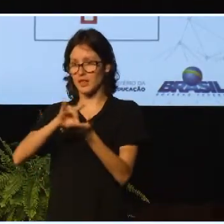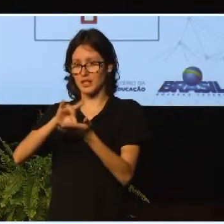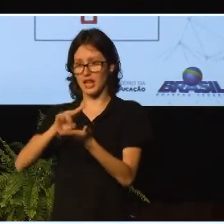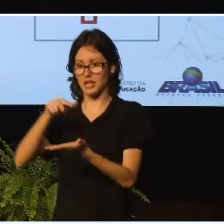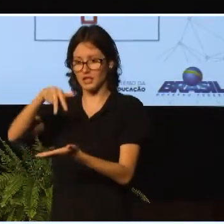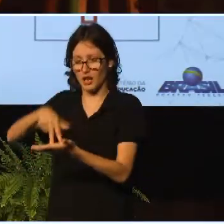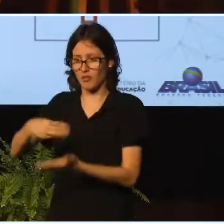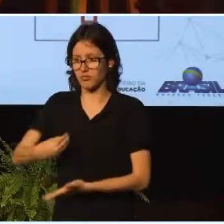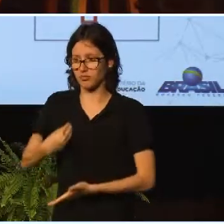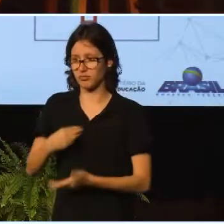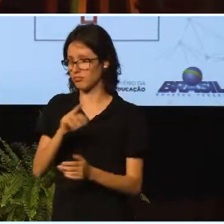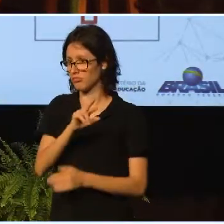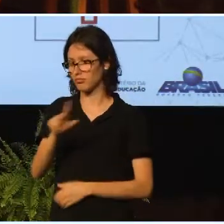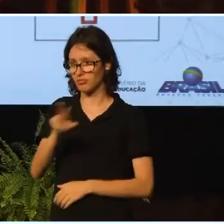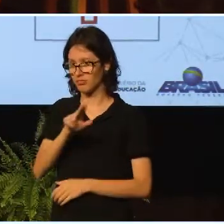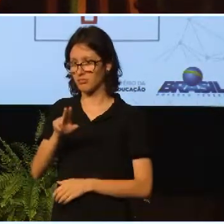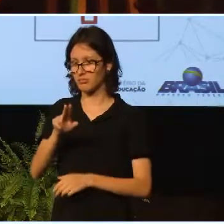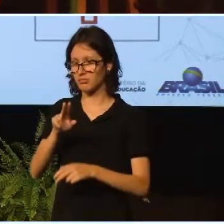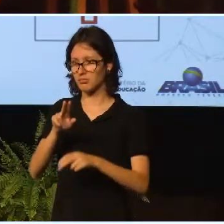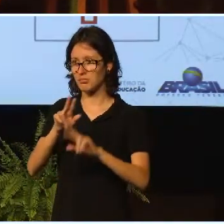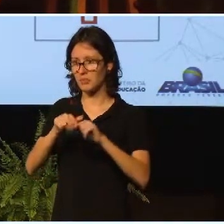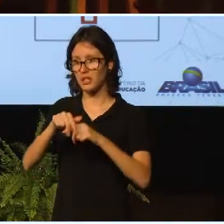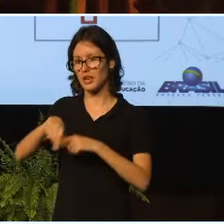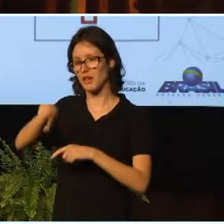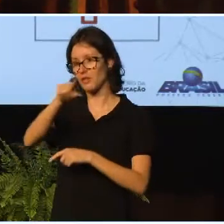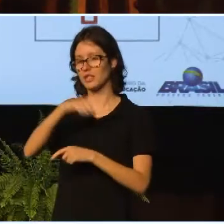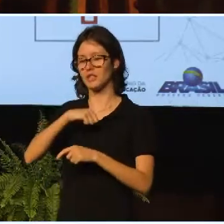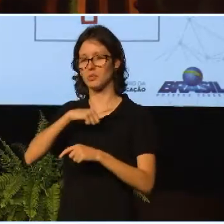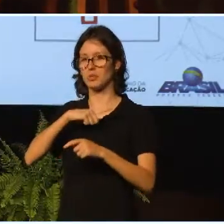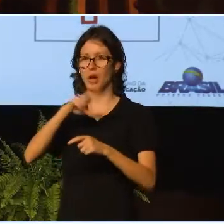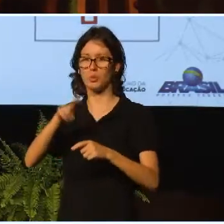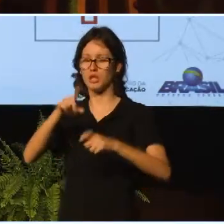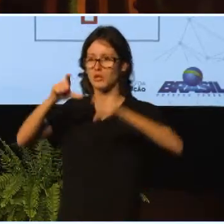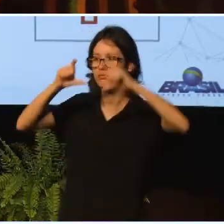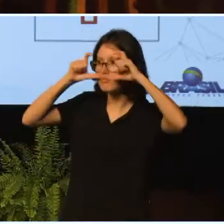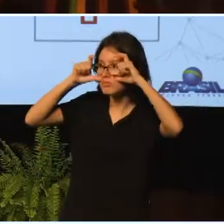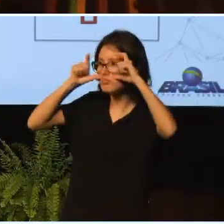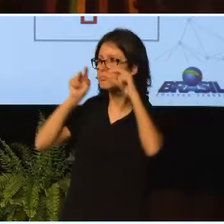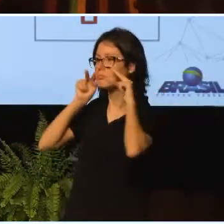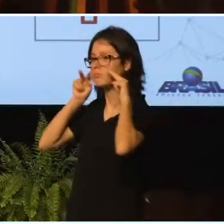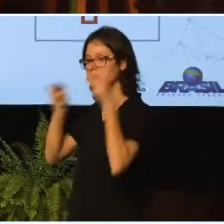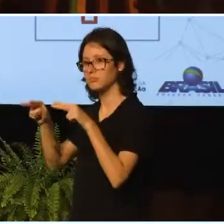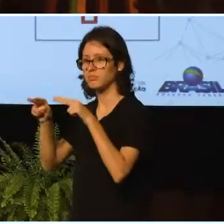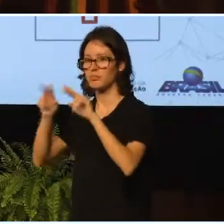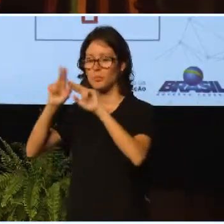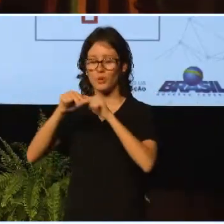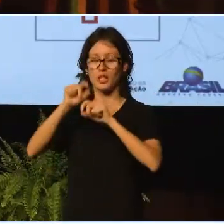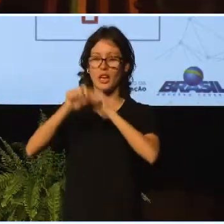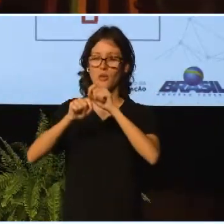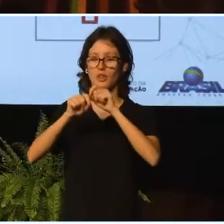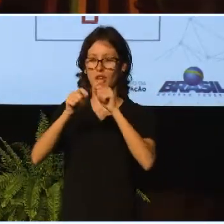estou aqui de verdade. Porque todo mundo estaria com os estímulos sendo enviados direto para o cérebro.